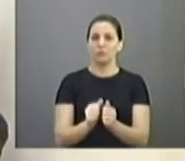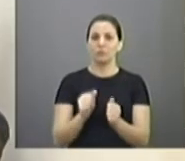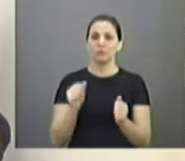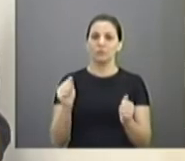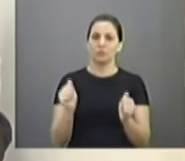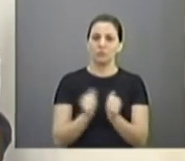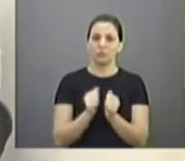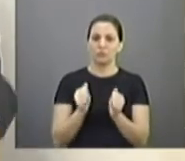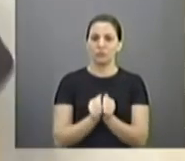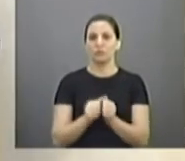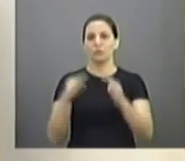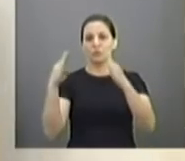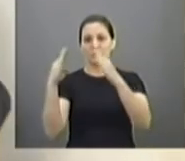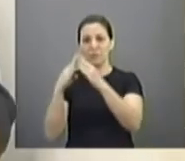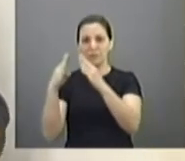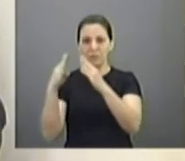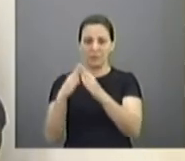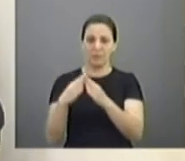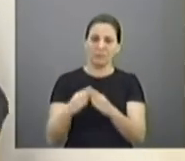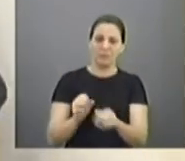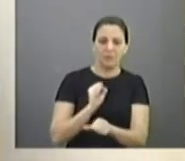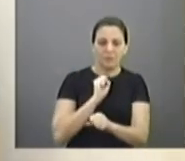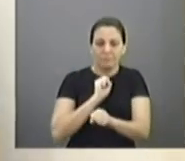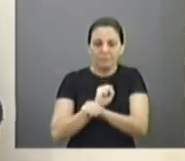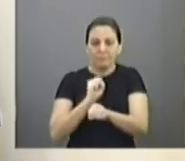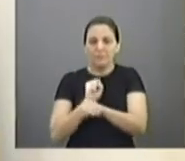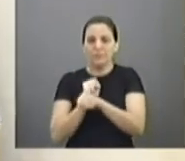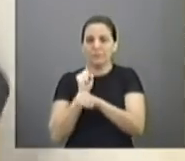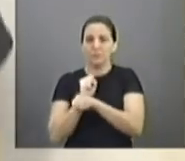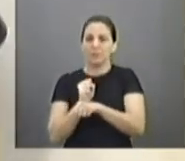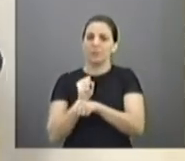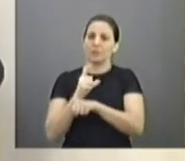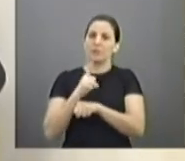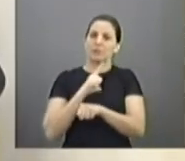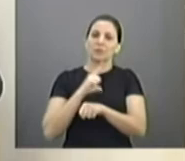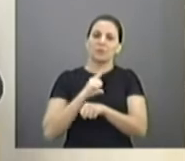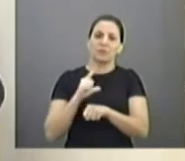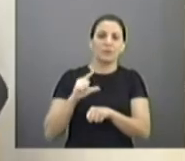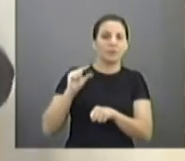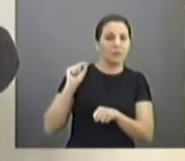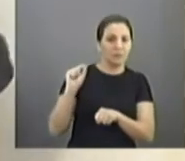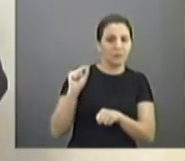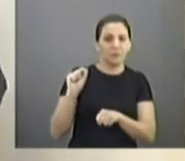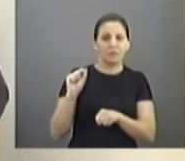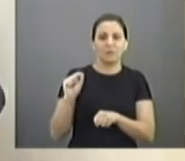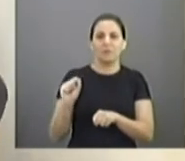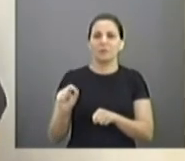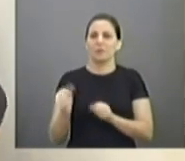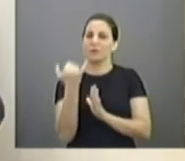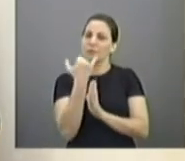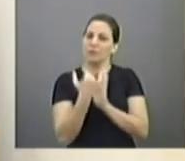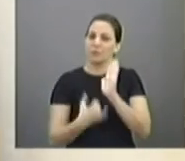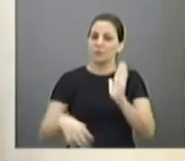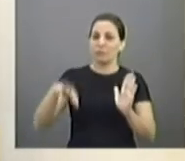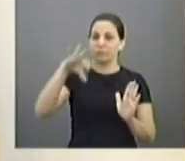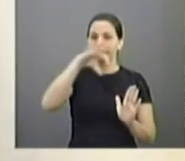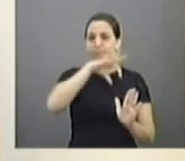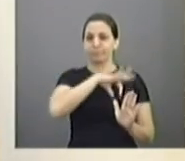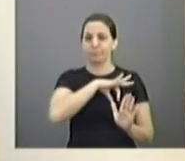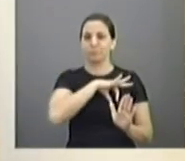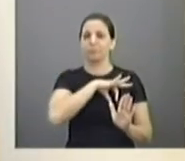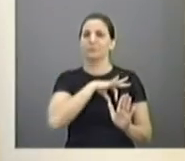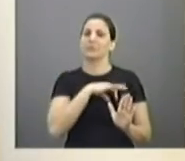encontram nas suas residências, mas têm uma expectativa que possam ter pelo menos esse ano, a inflação no seu salário e